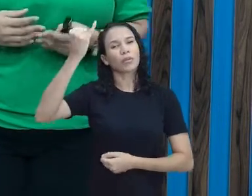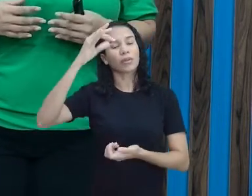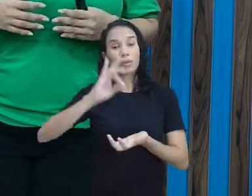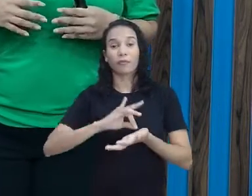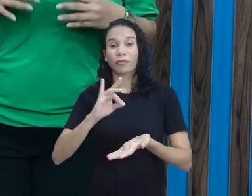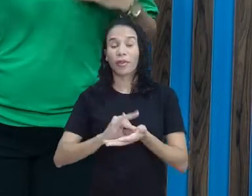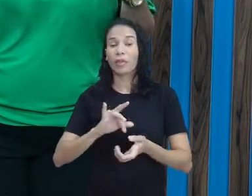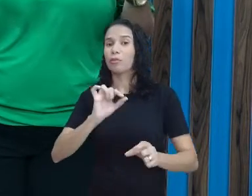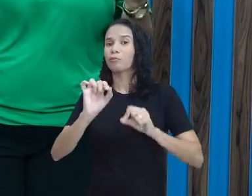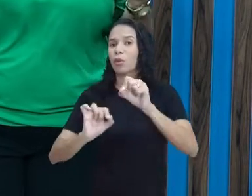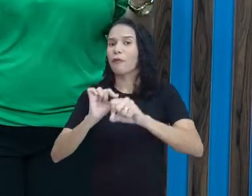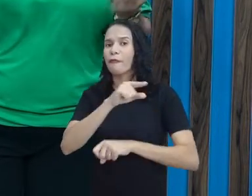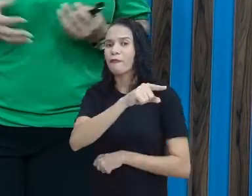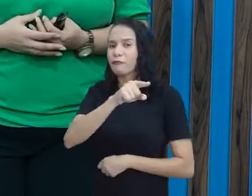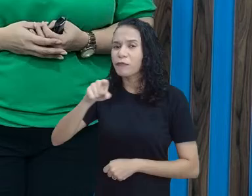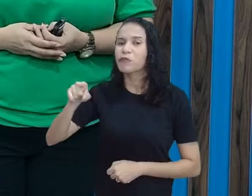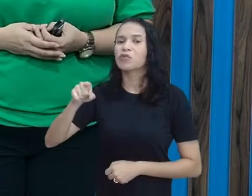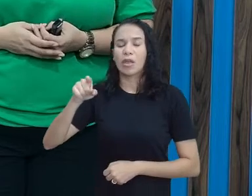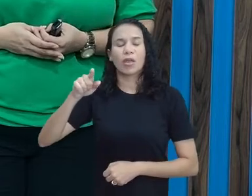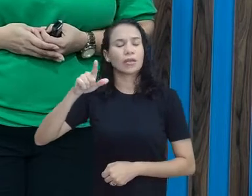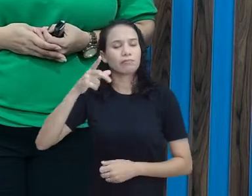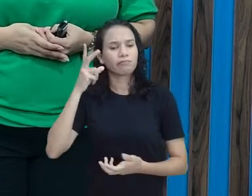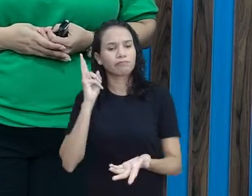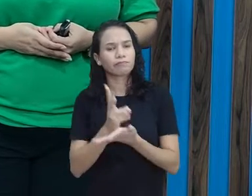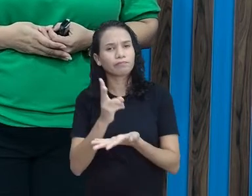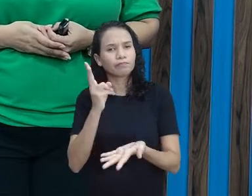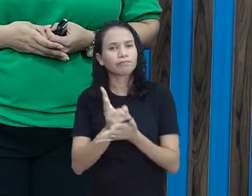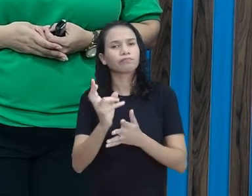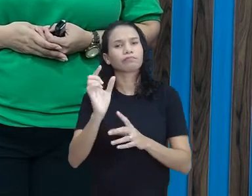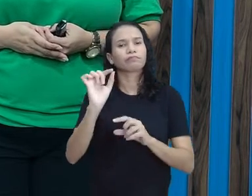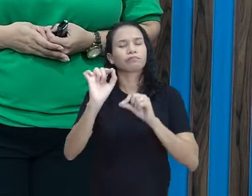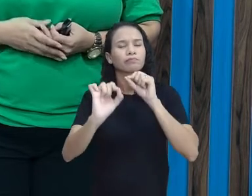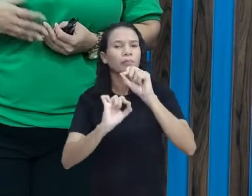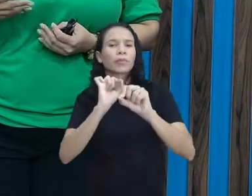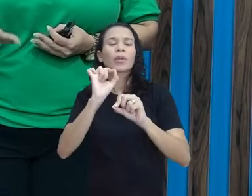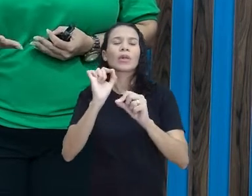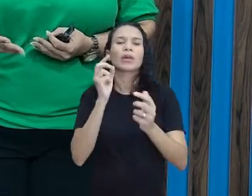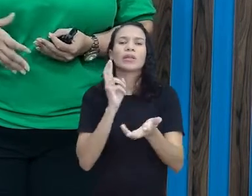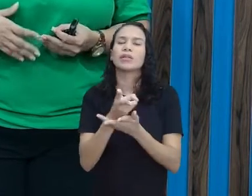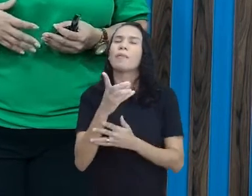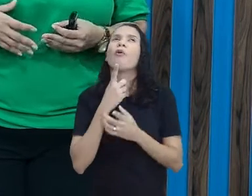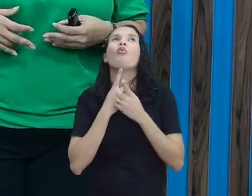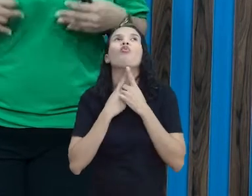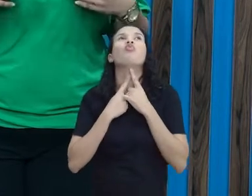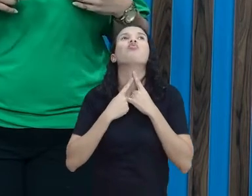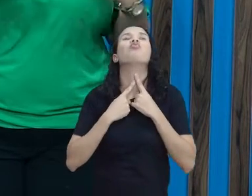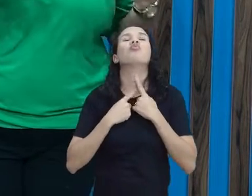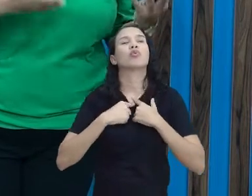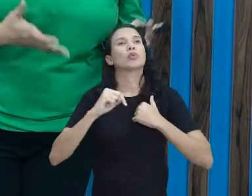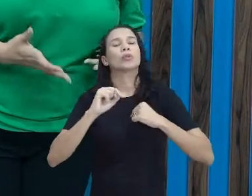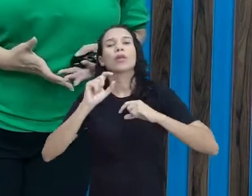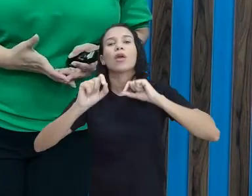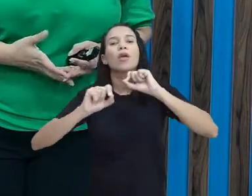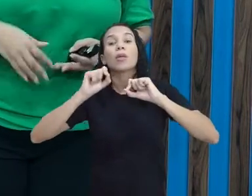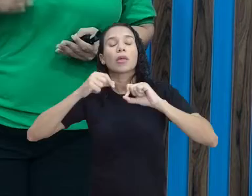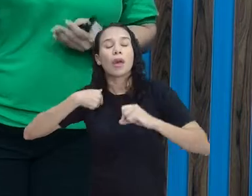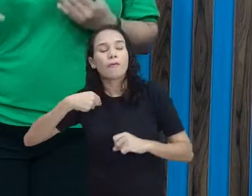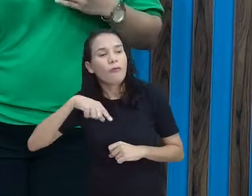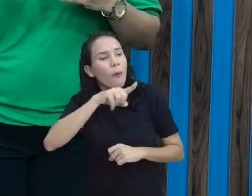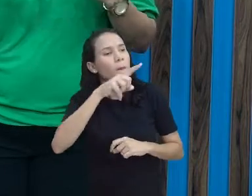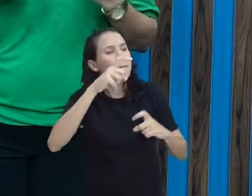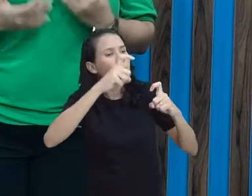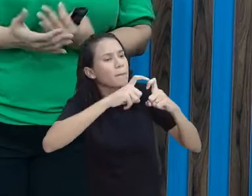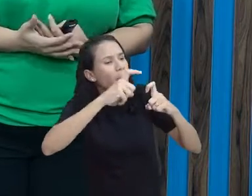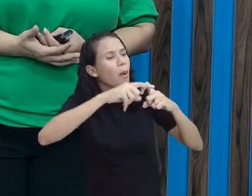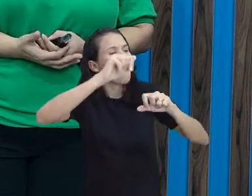que vocês tenham essa vontade, né, também de tentar ir ao médico para